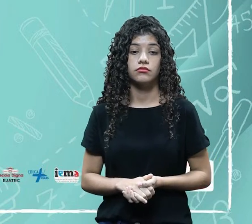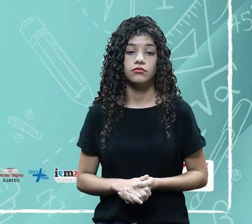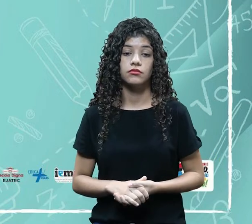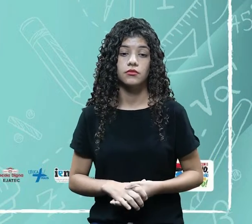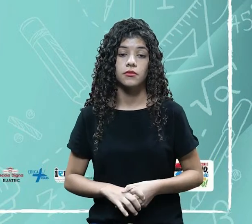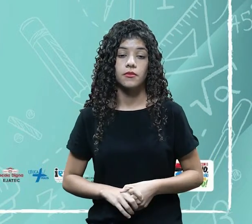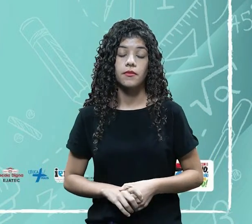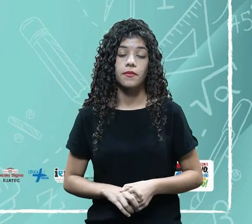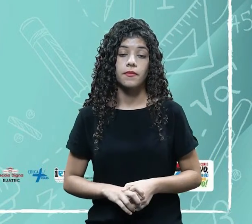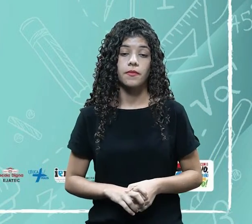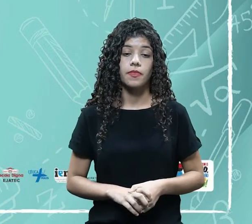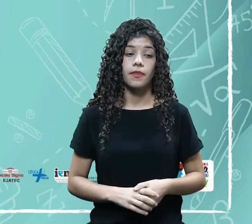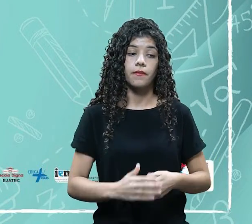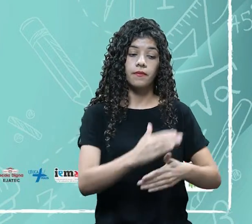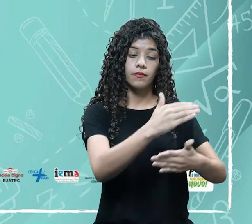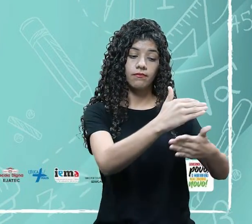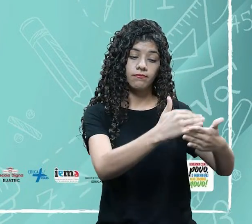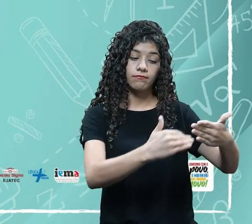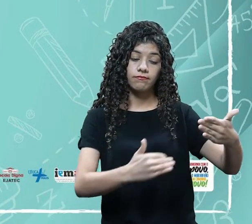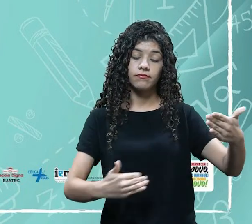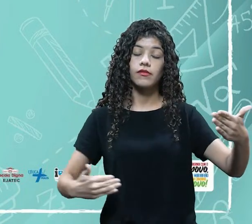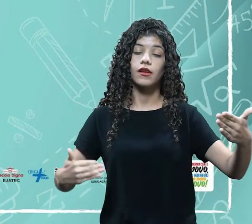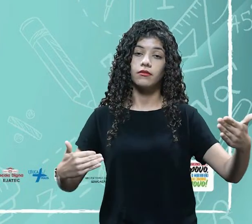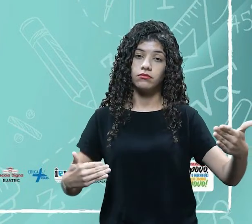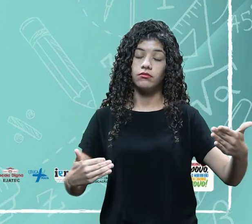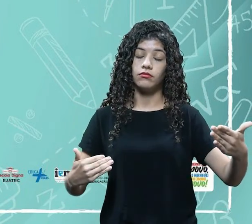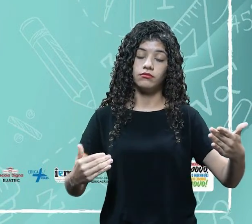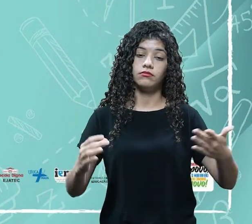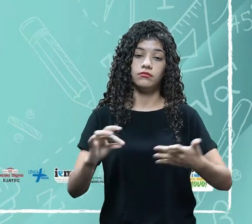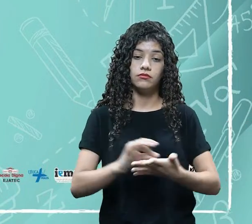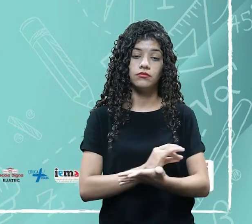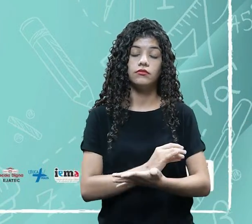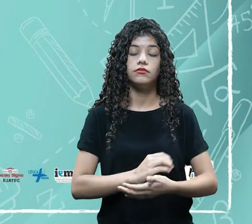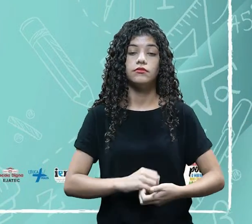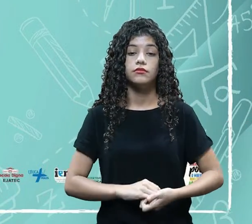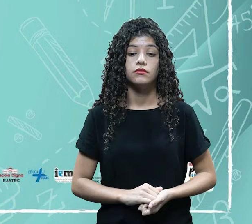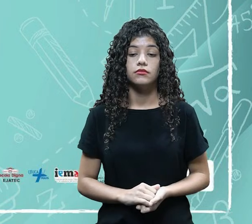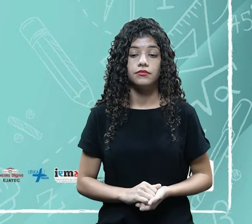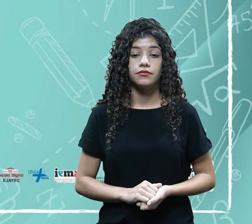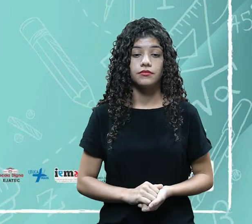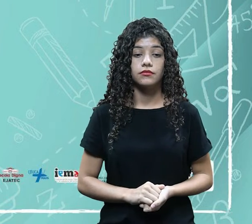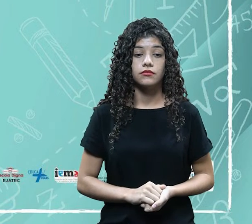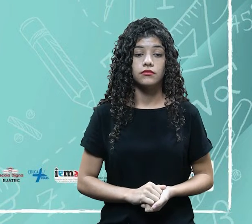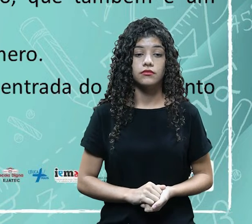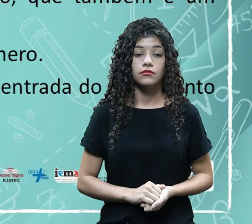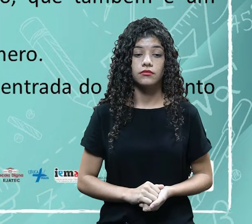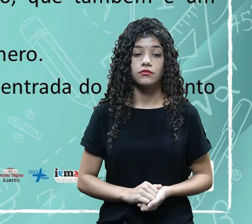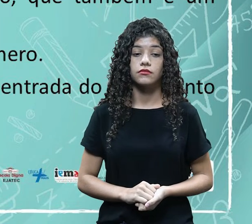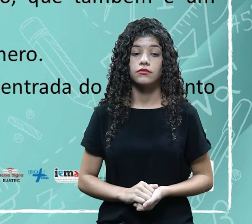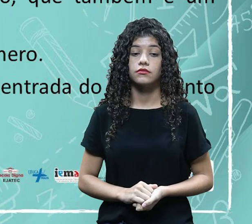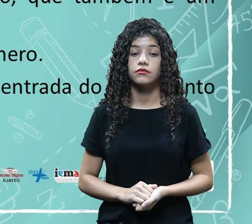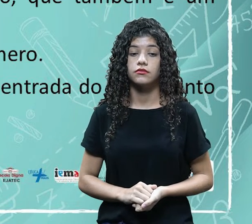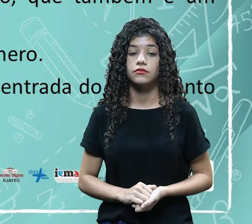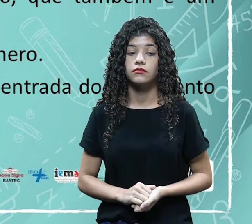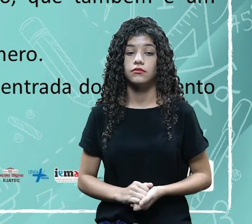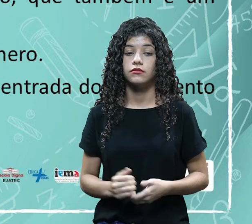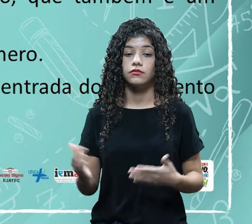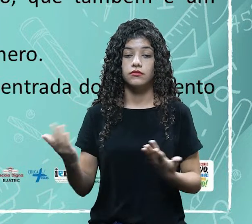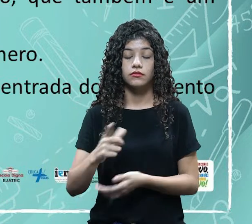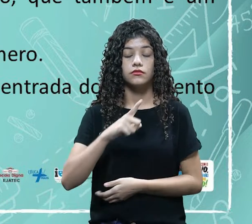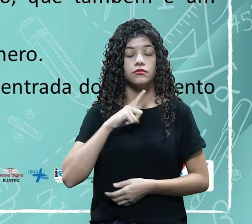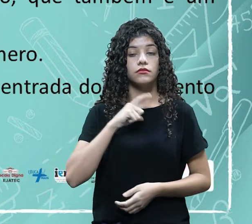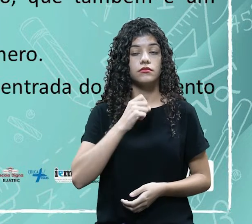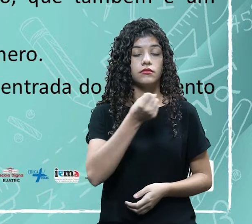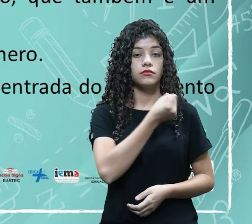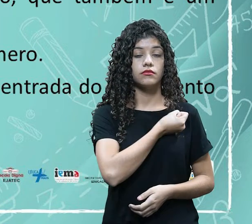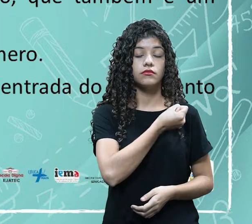e consigo saber, né, toda a tramitação, de fato, daquele documento ou processo. Bom, é dado um